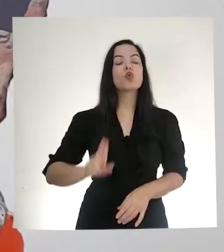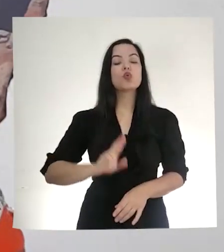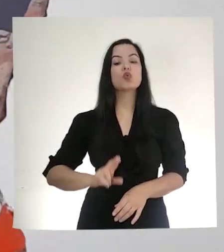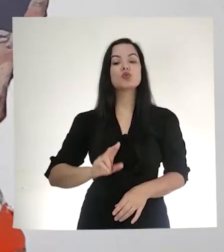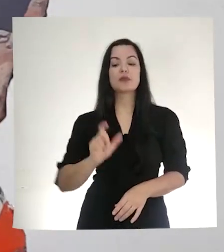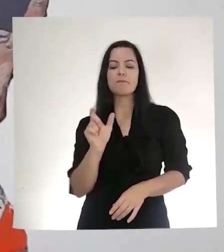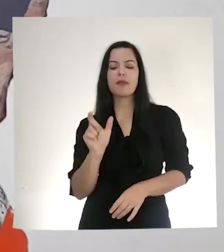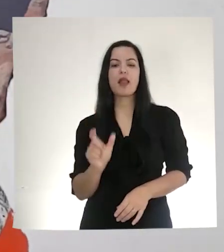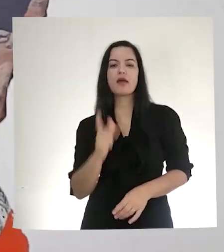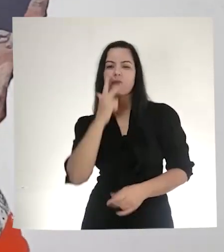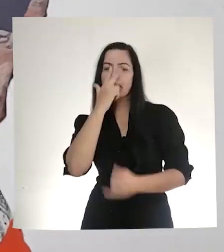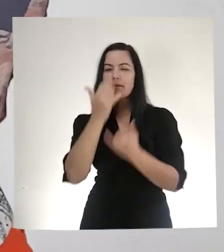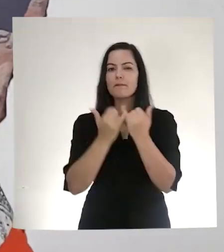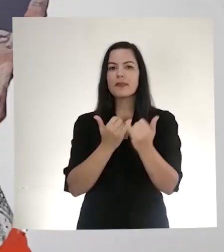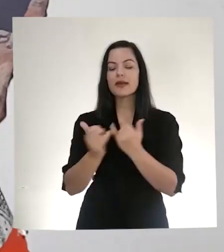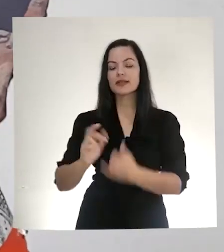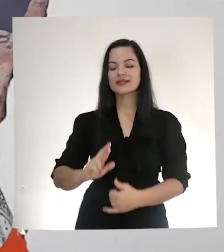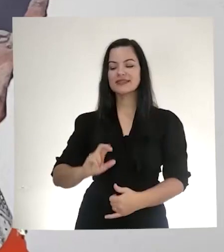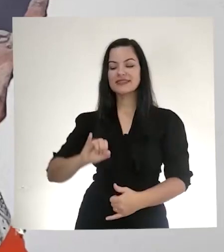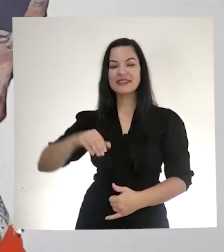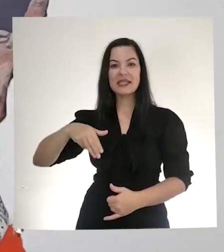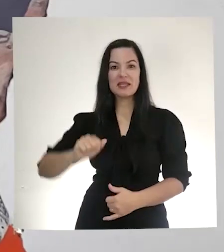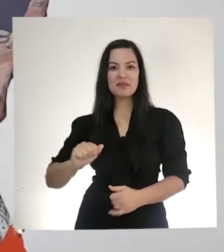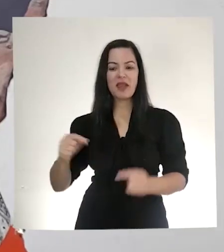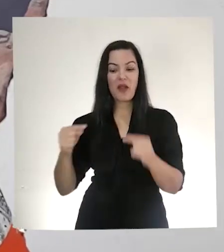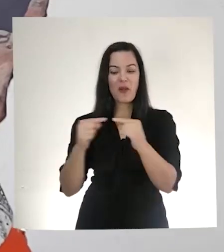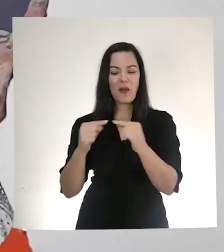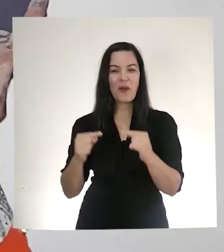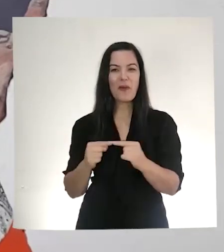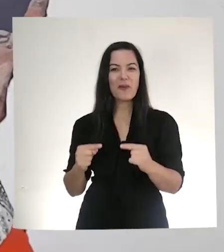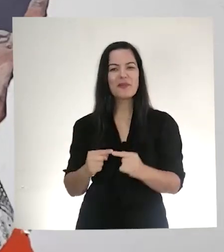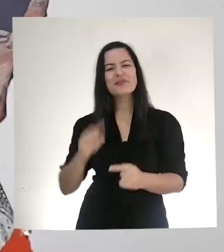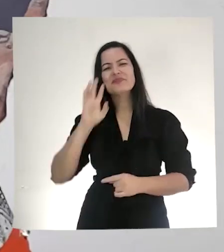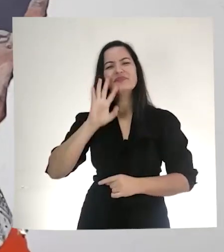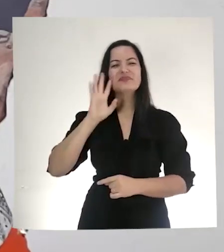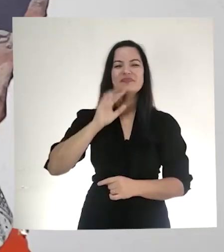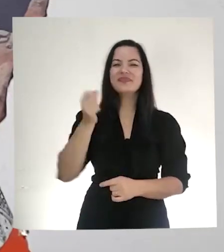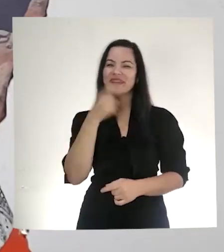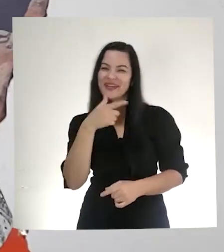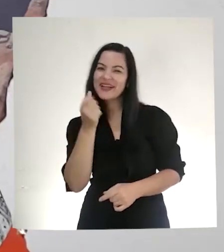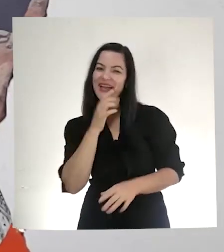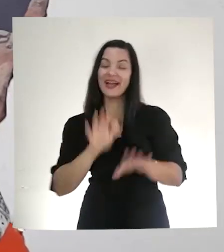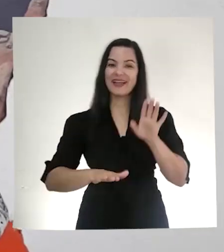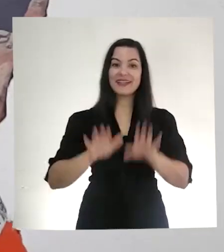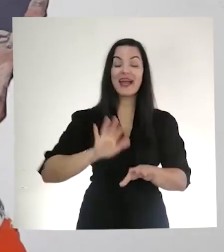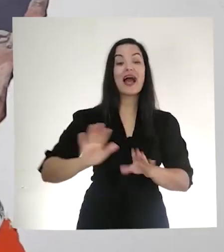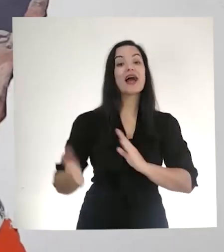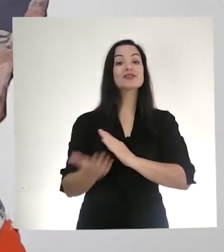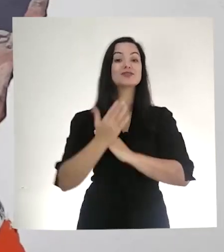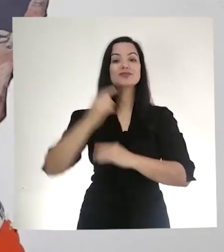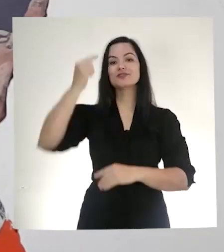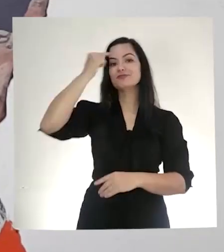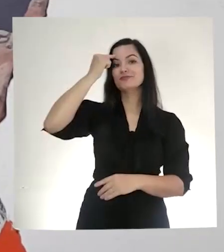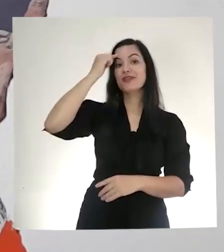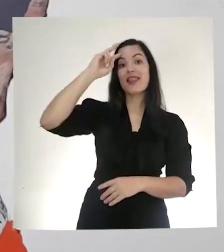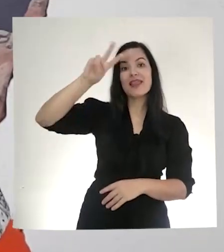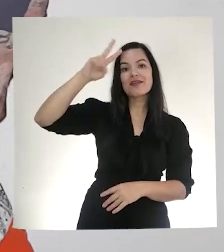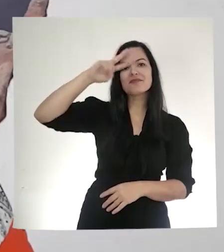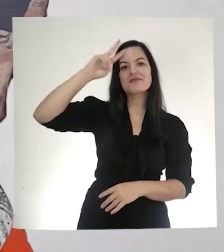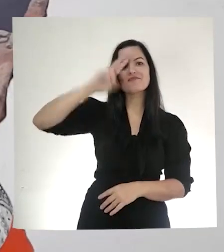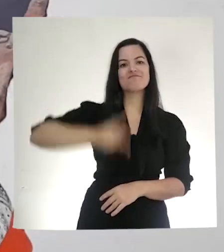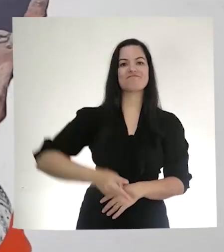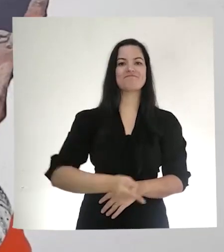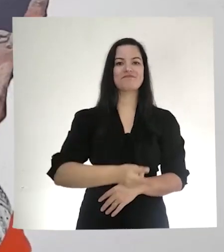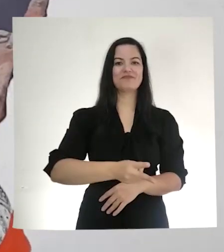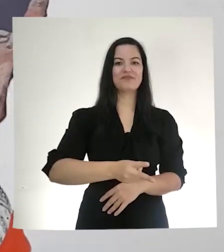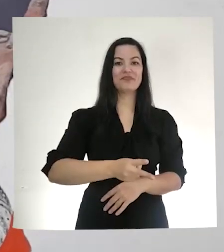momentos, nessas combinações são bem engraçados, o que facilita muito a memorização.